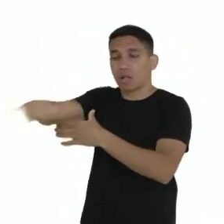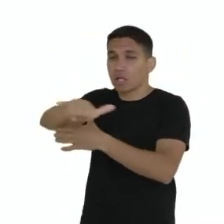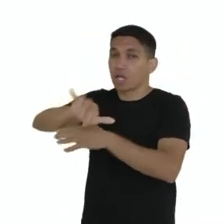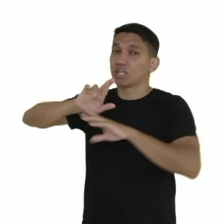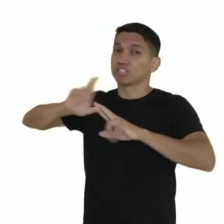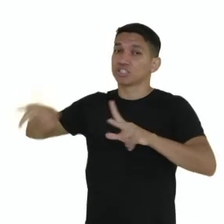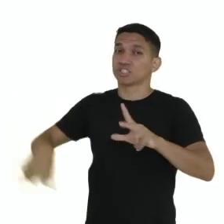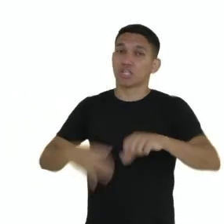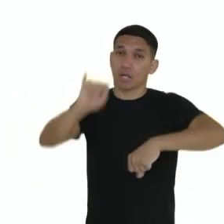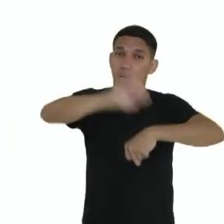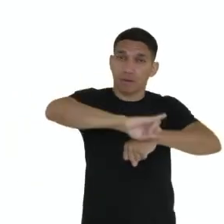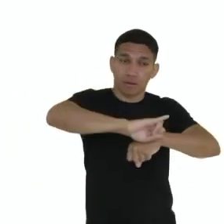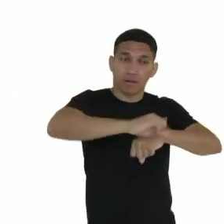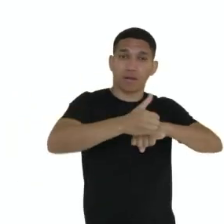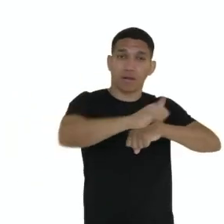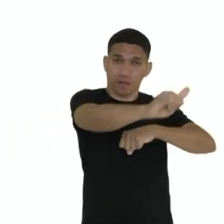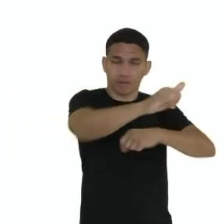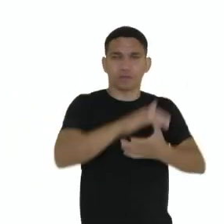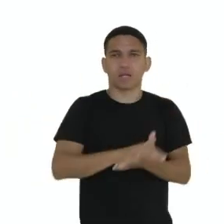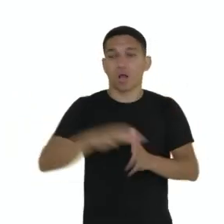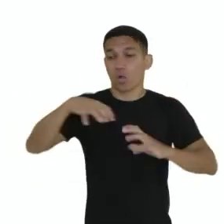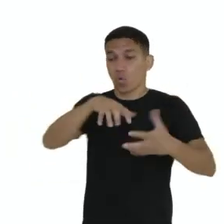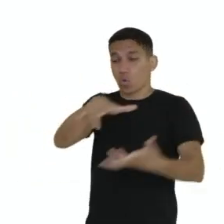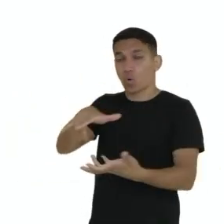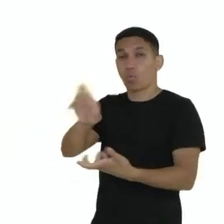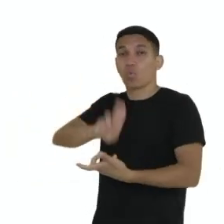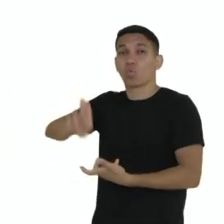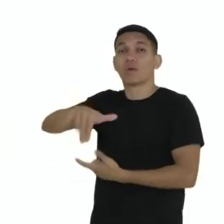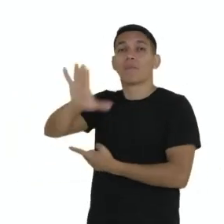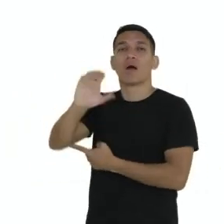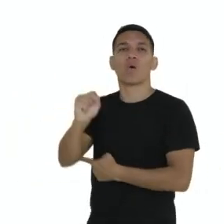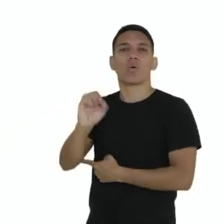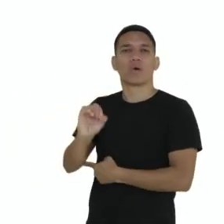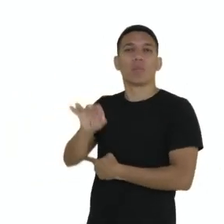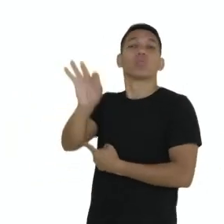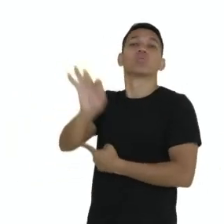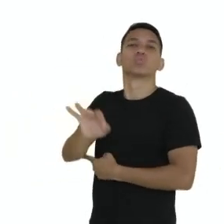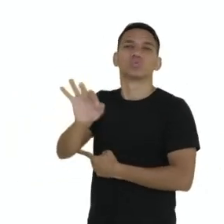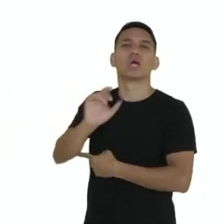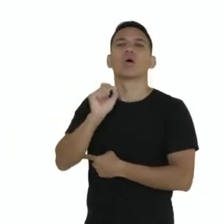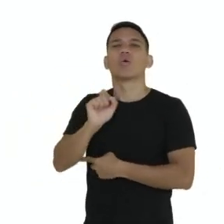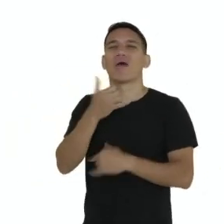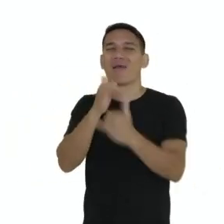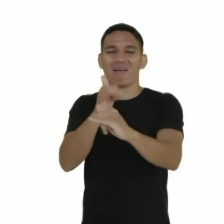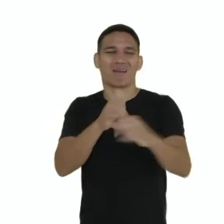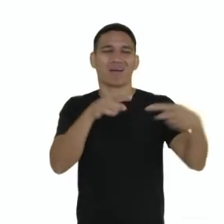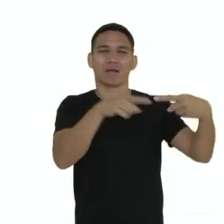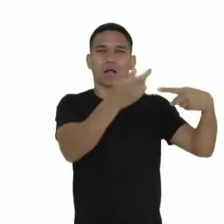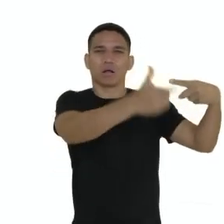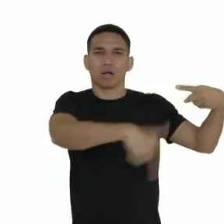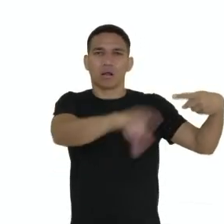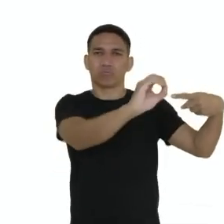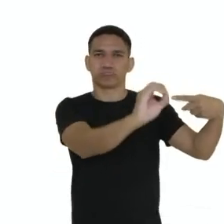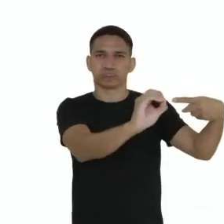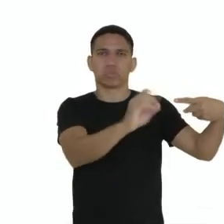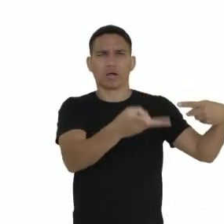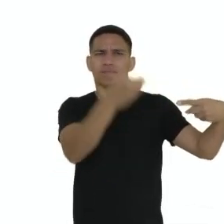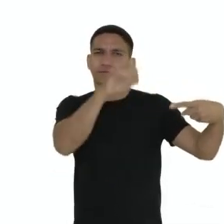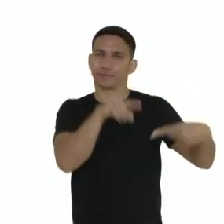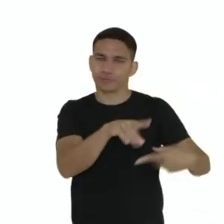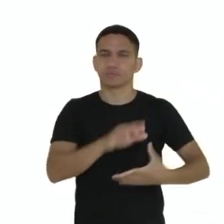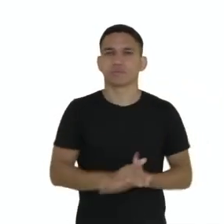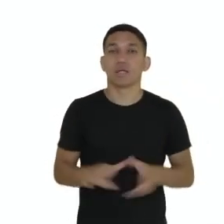que matriz elétrica. O mundo utiliza mais de 80% da energia de fontes não renováveis, foi isso que a gente viu. E que o Brasil, apesar de todos os